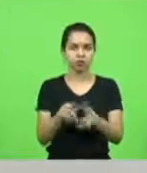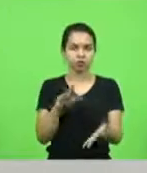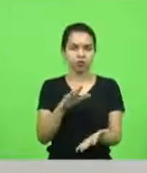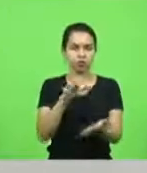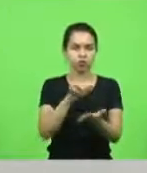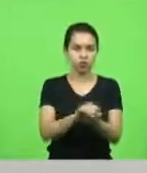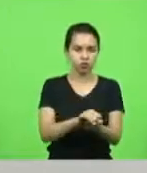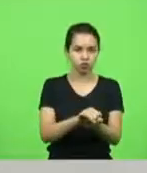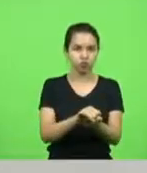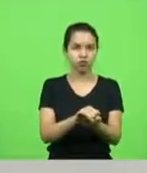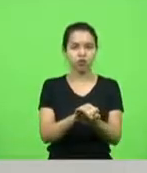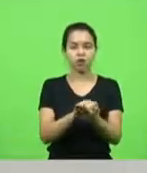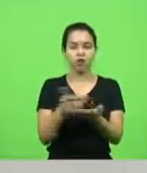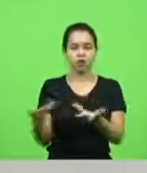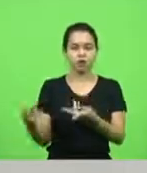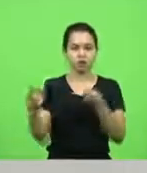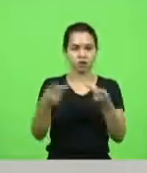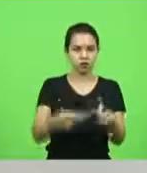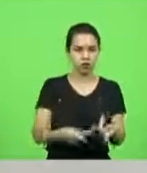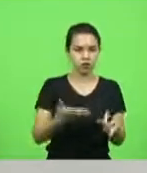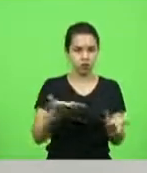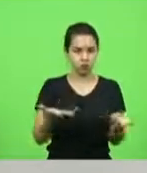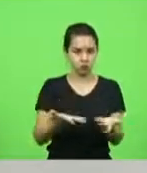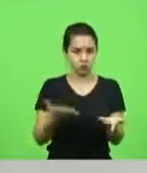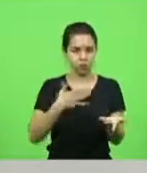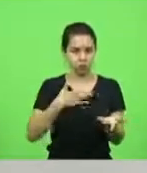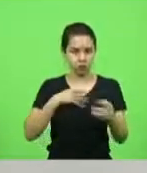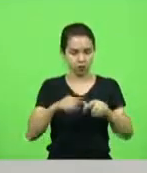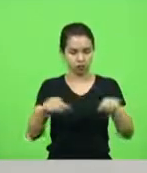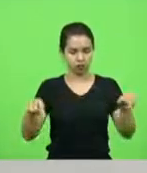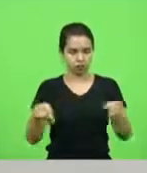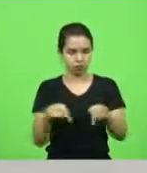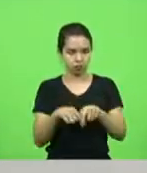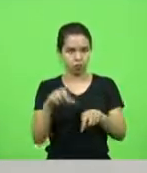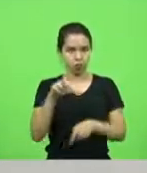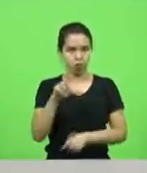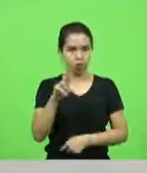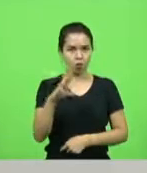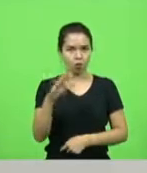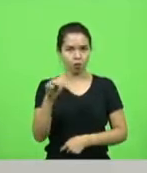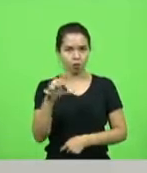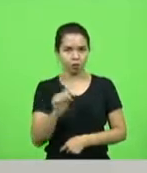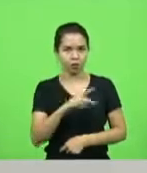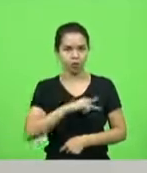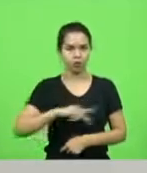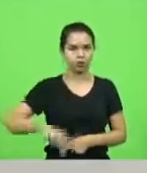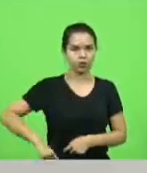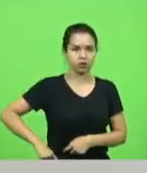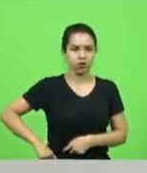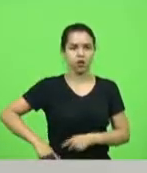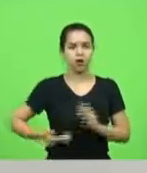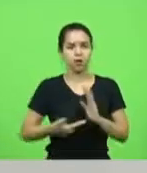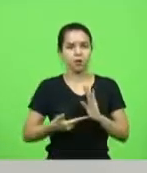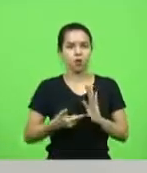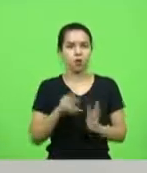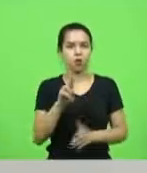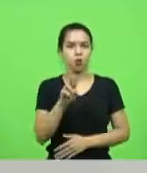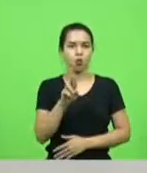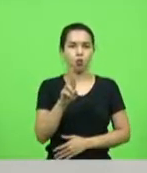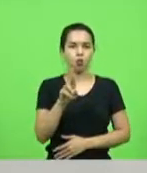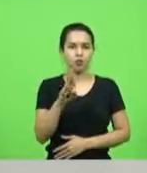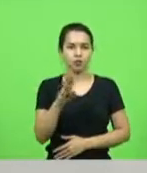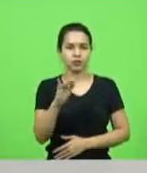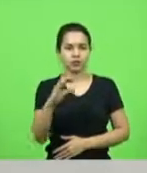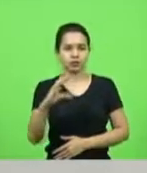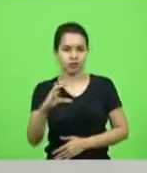da visita hoje da no meu gabinete do Lucas warmeling presidente da Câmara de Urubici João